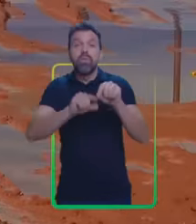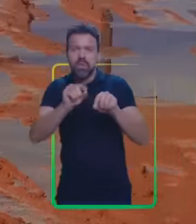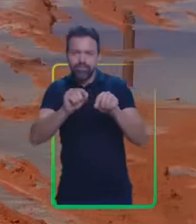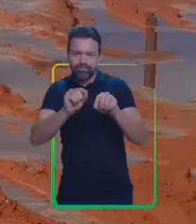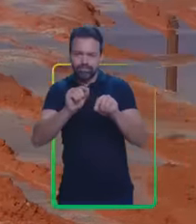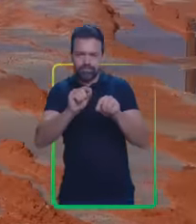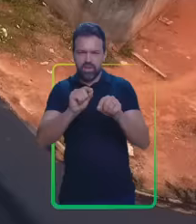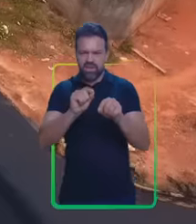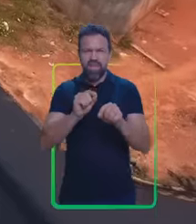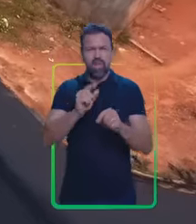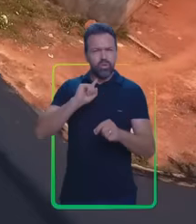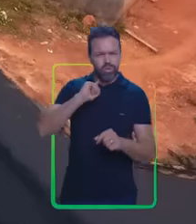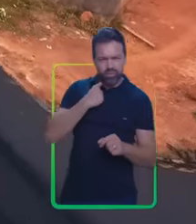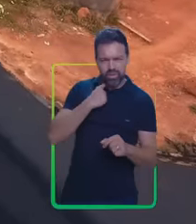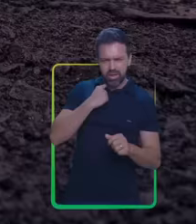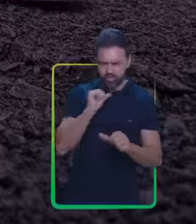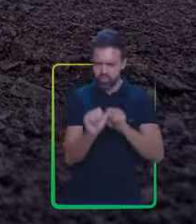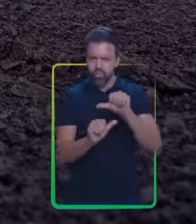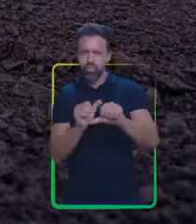trocar a lama por asfalto,